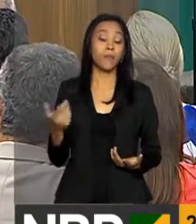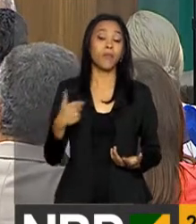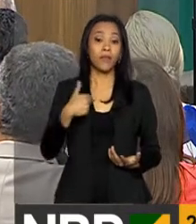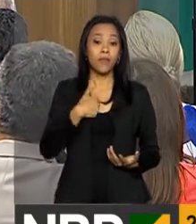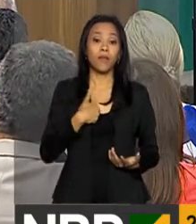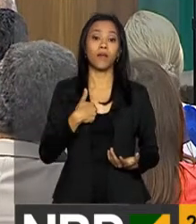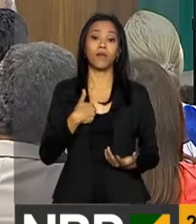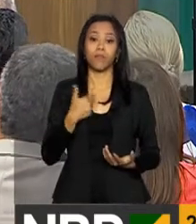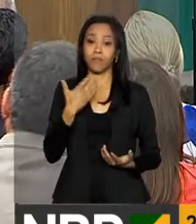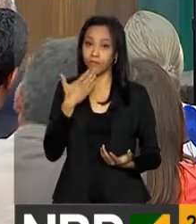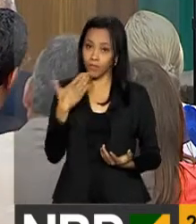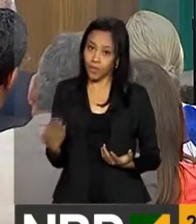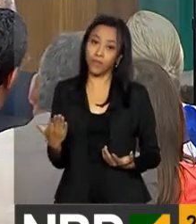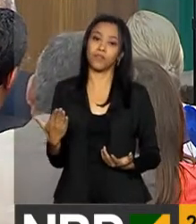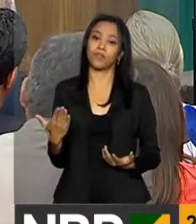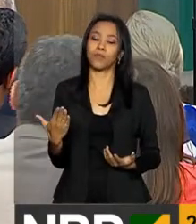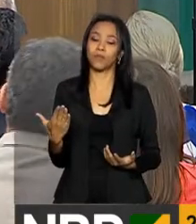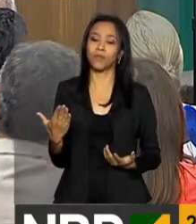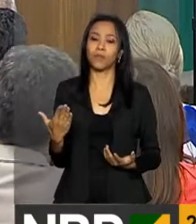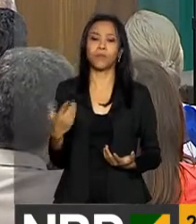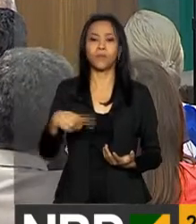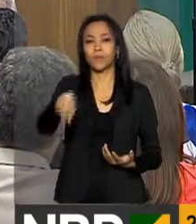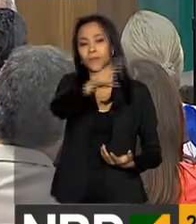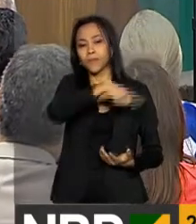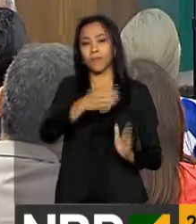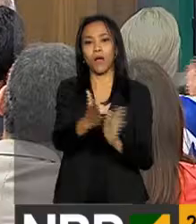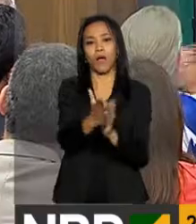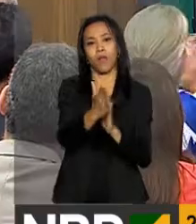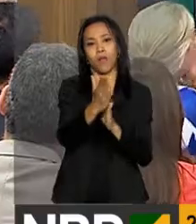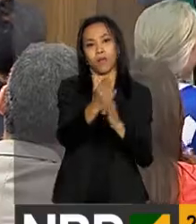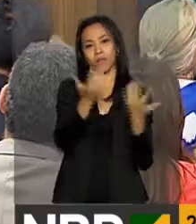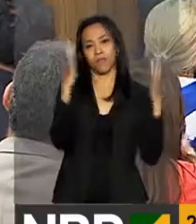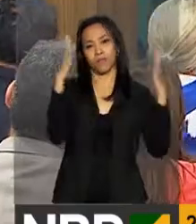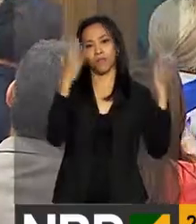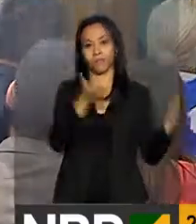peço naturalmente um caloroso início aplauso